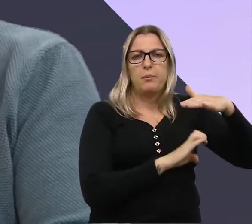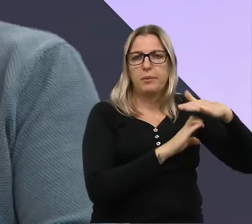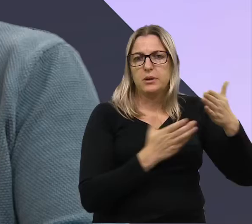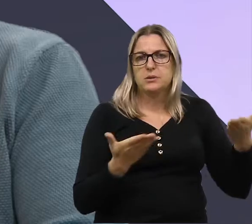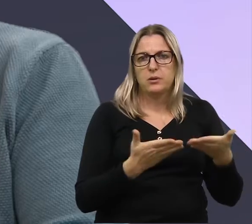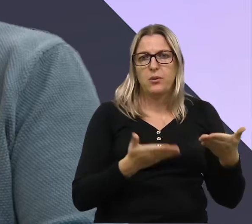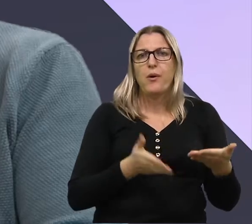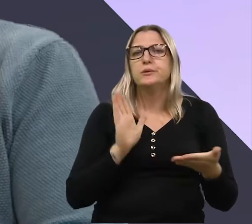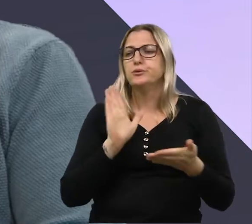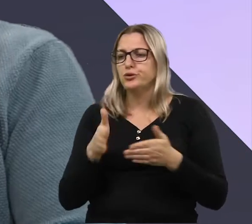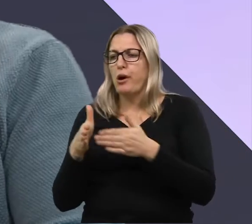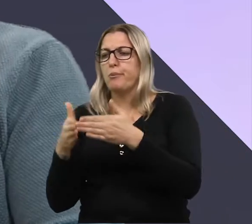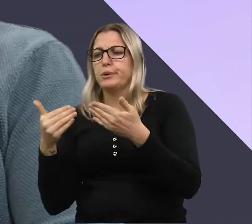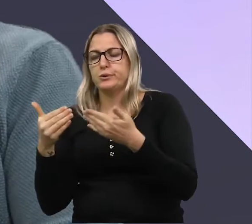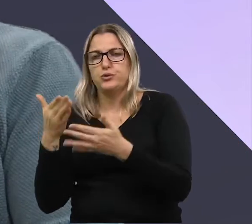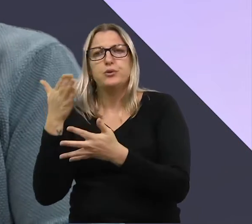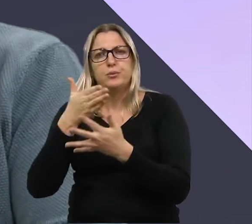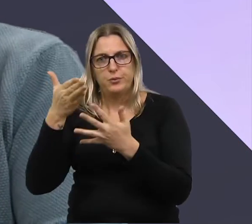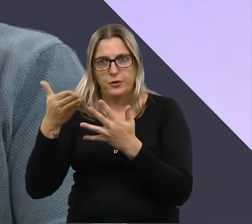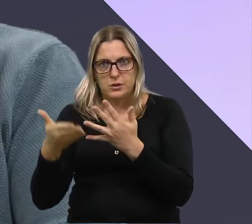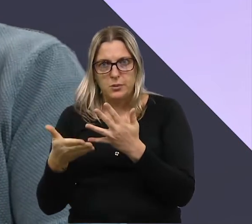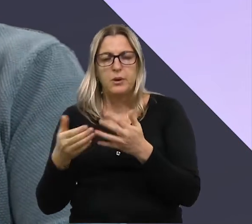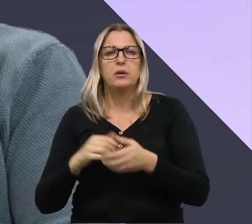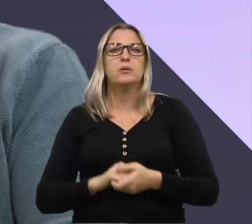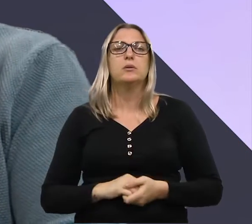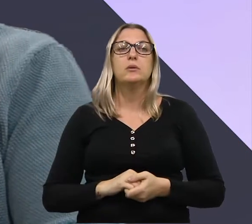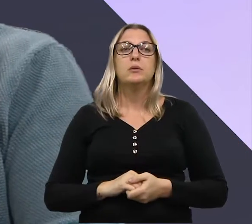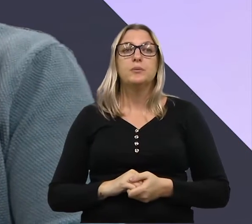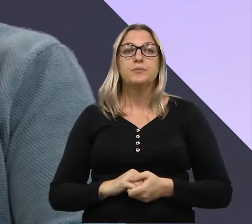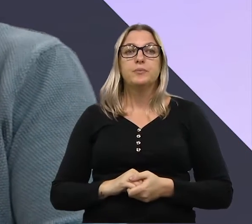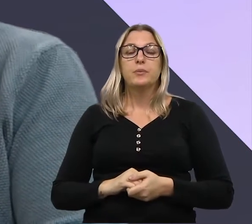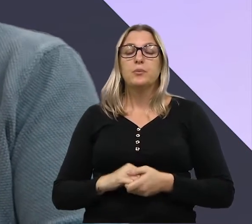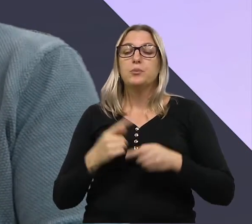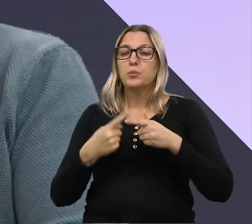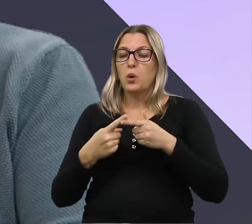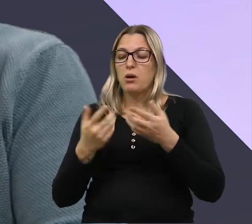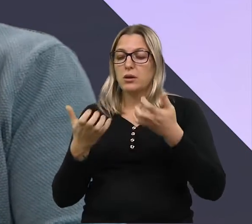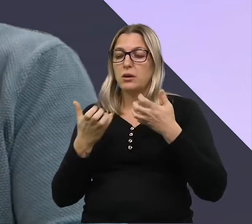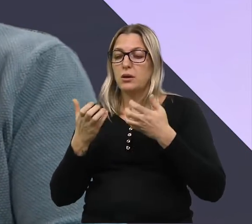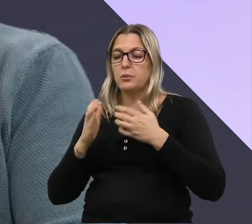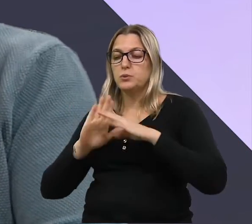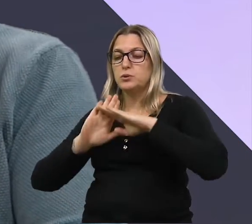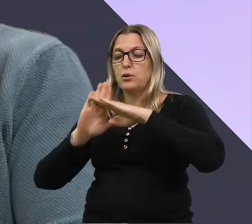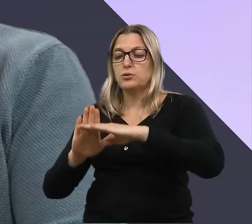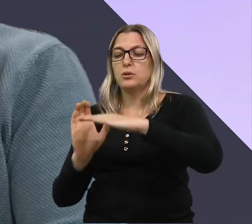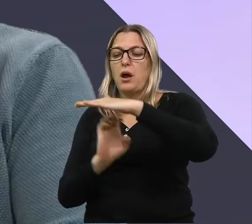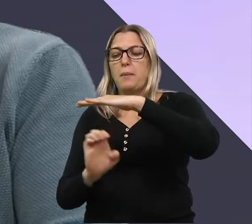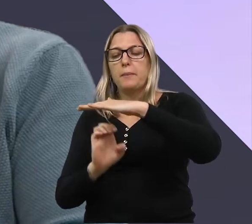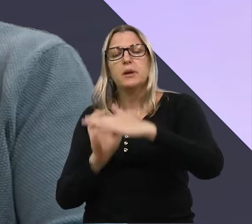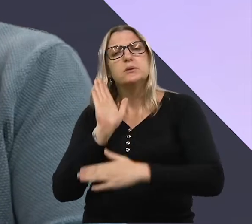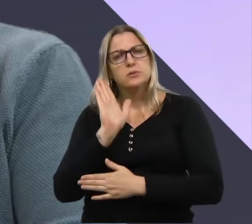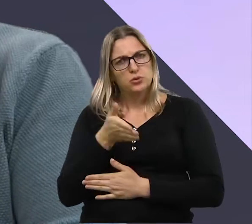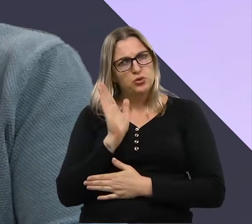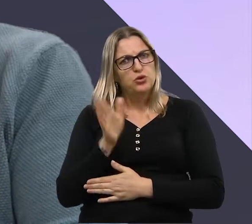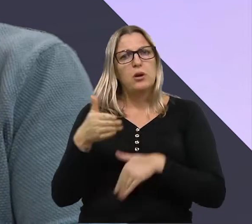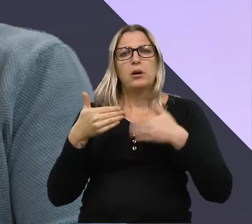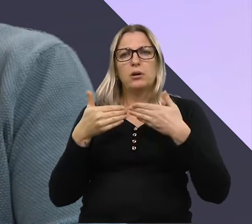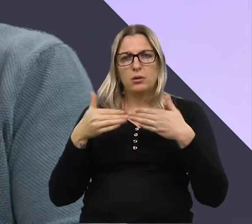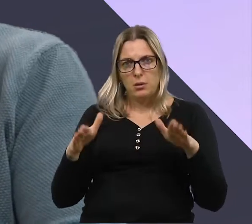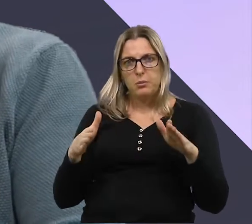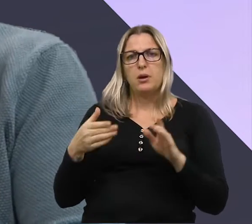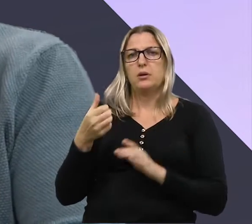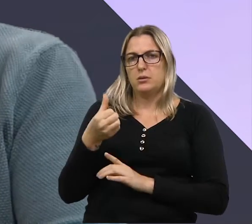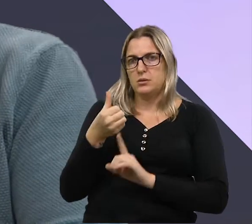poder beneficiar aqueles que estavam inseridos no mercado de trabalho no ano desde o ano da menina na metade do ano passado que é